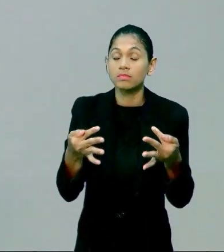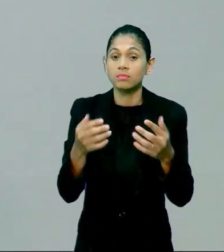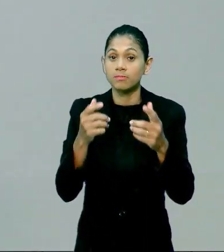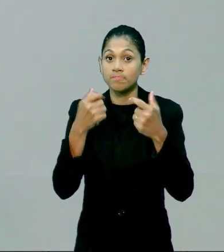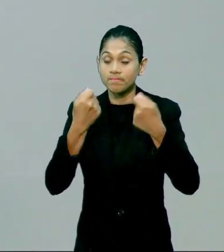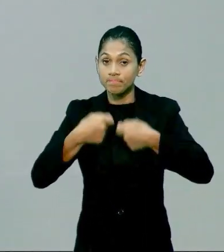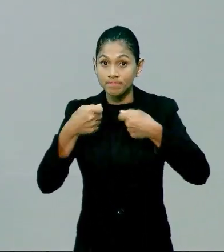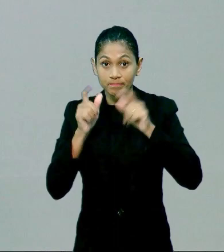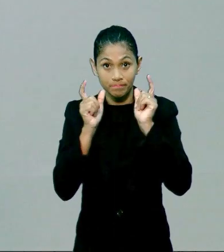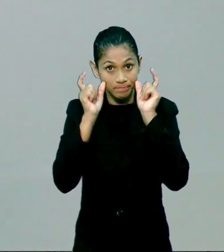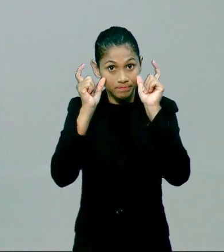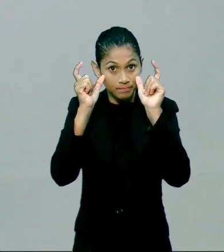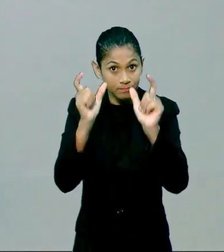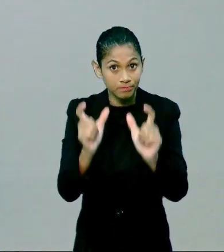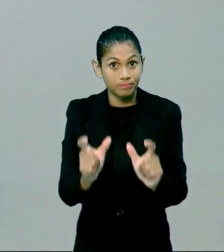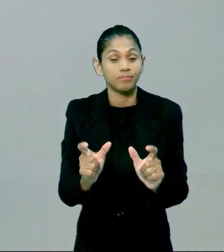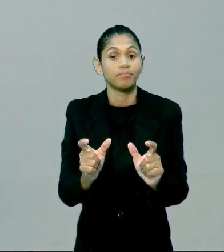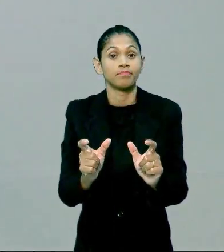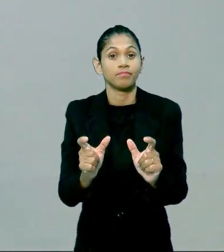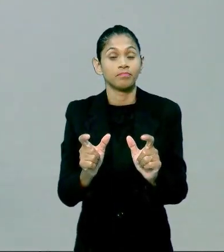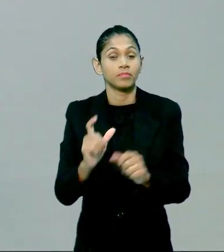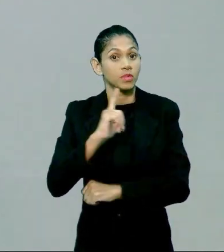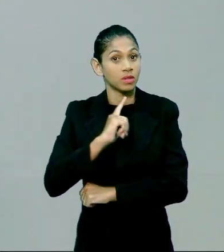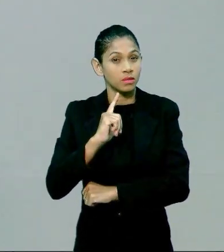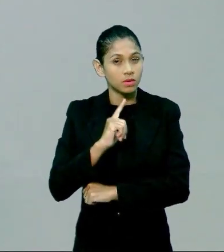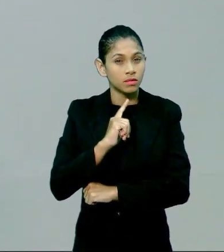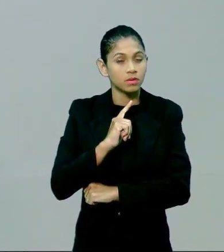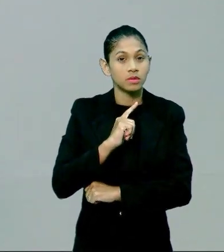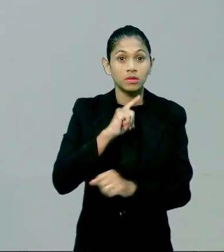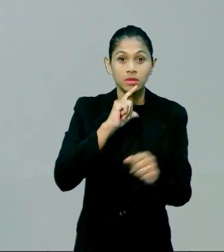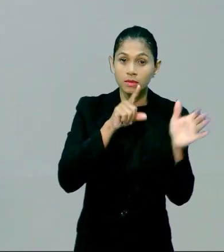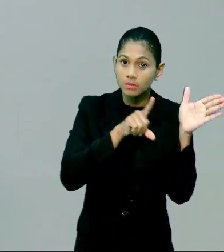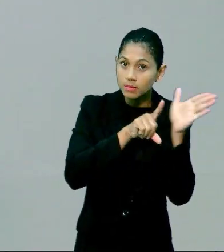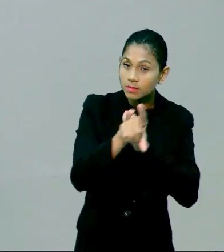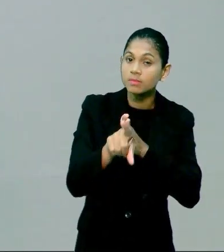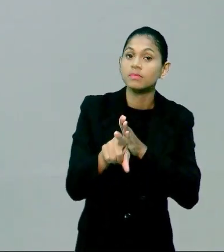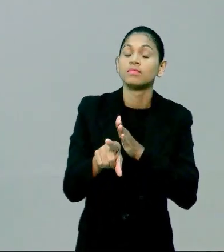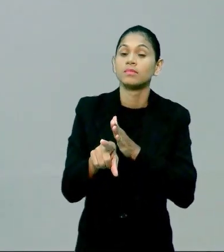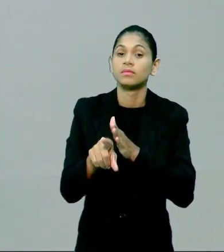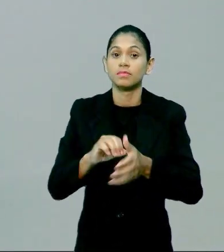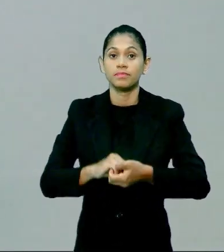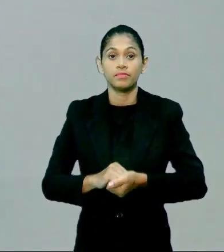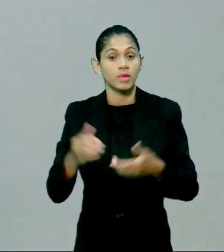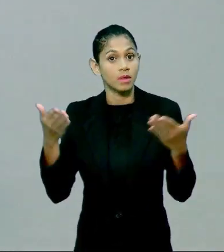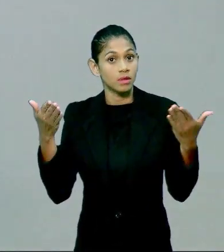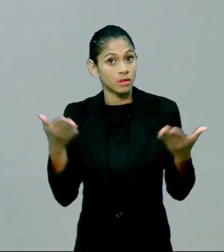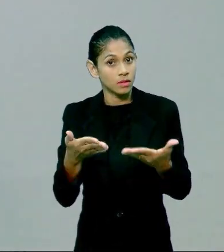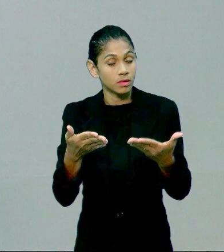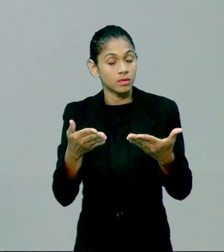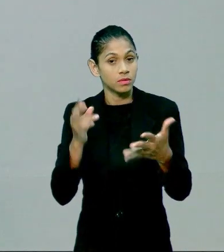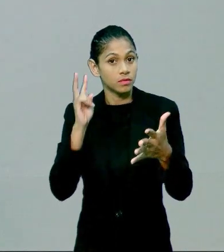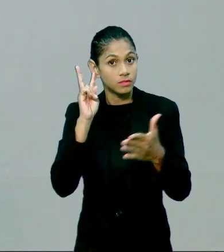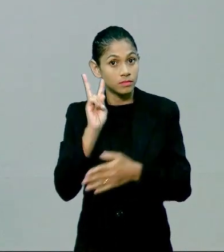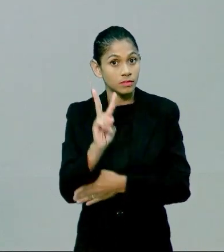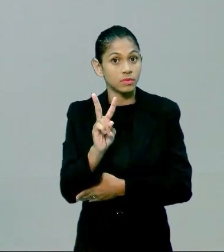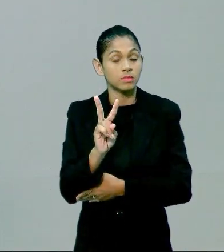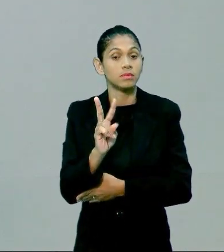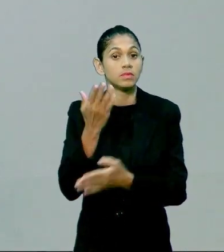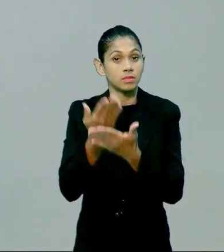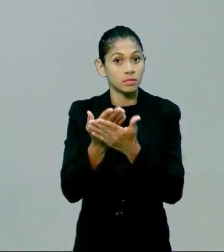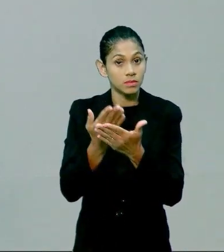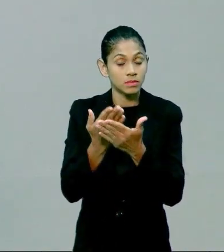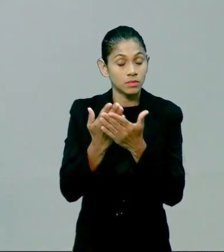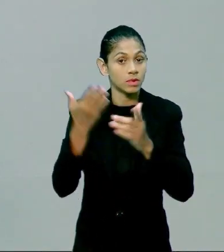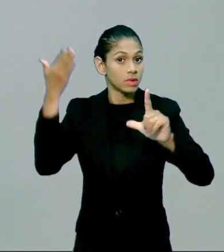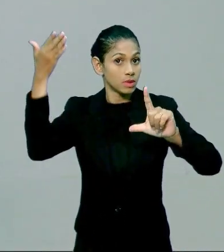devemos prestar atenção no que tem no enunciado da questão, ok? Agora que você viu esta aula, Acesse